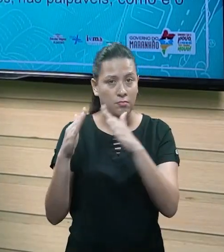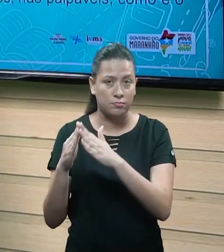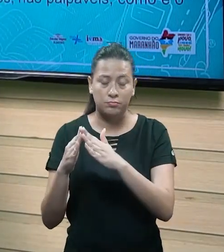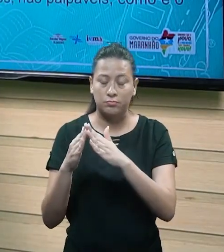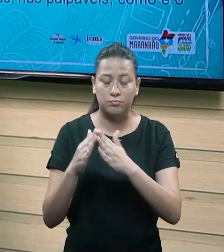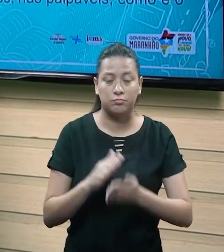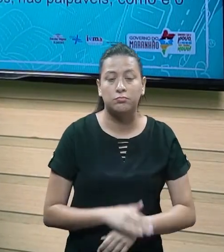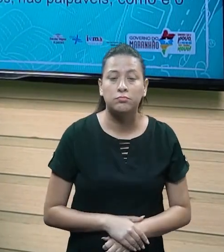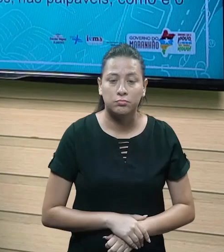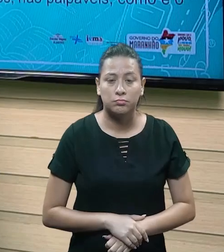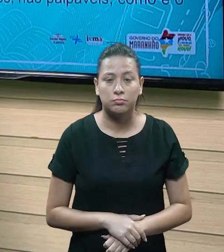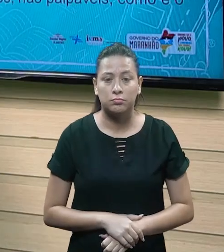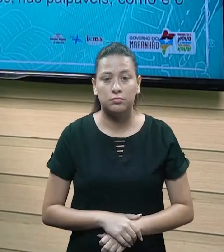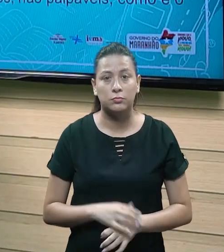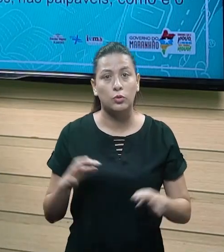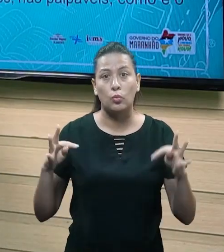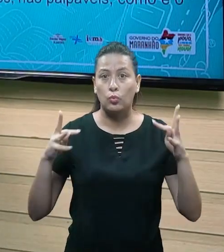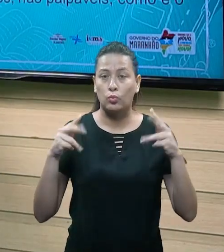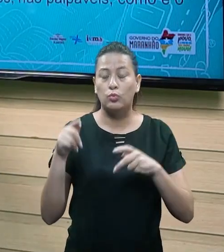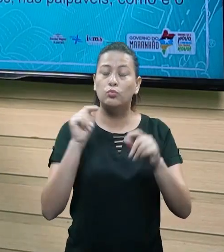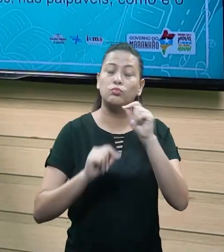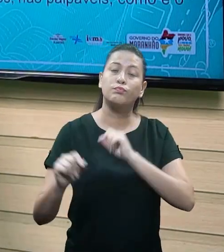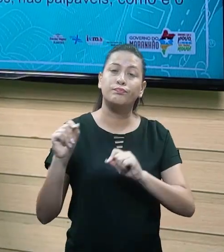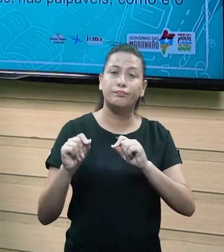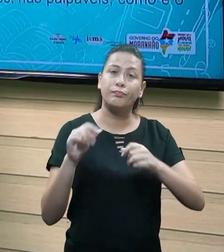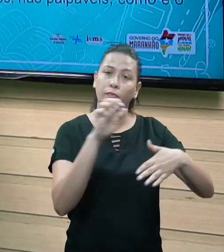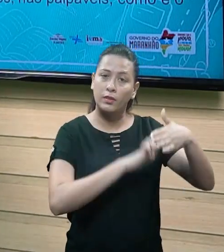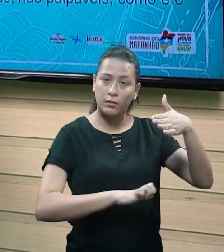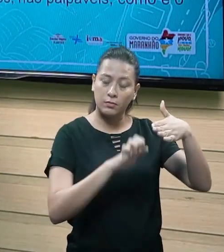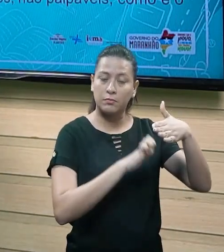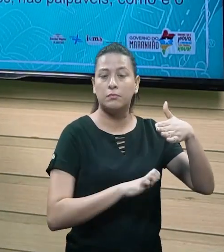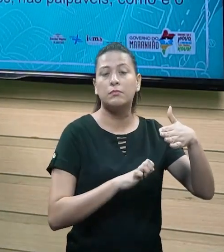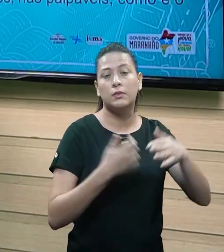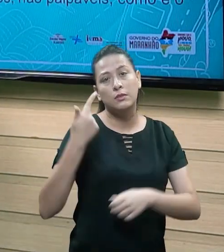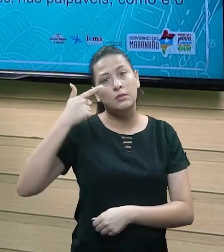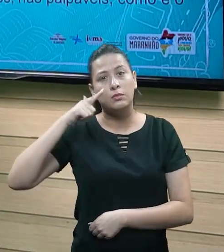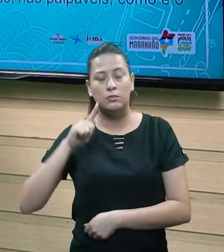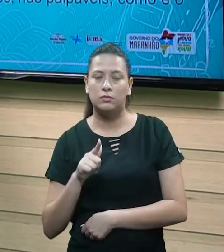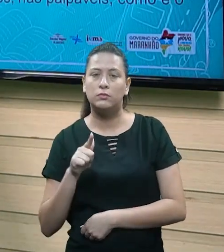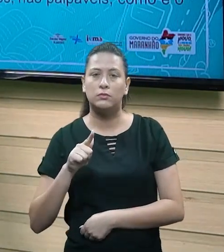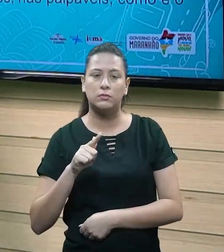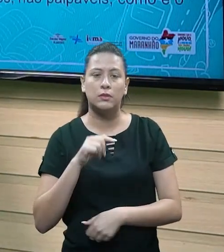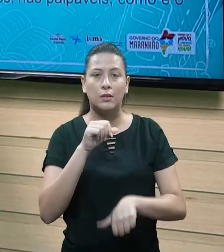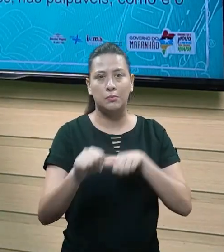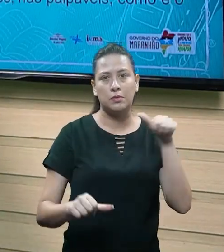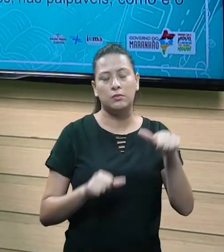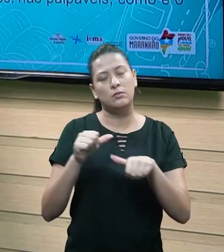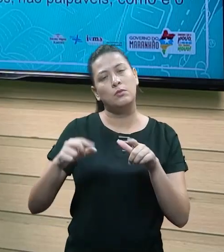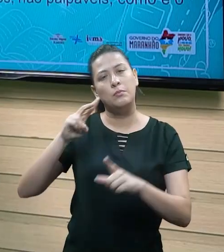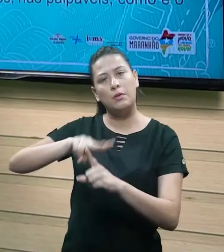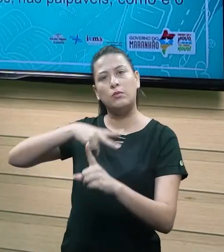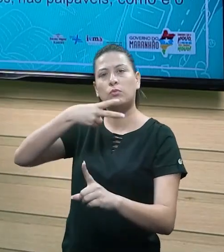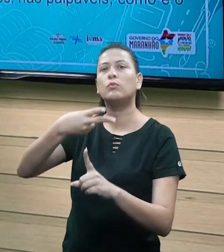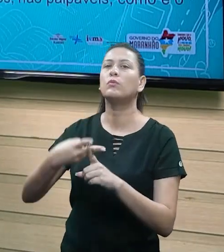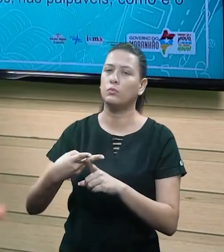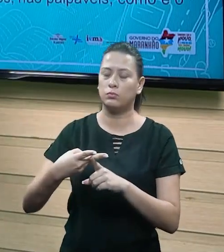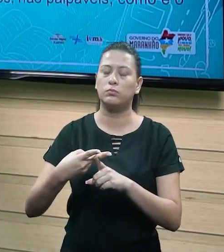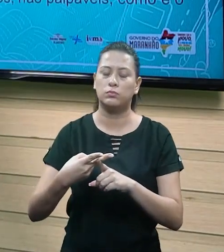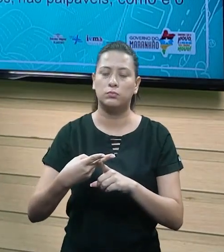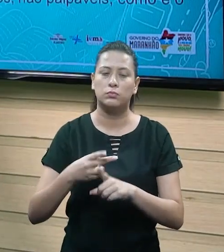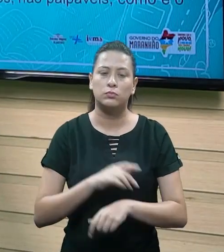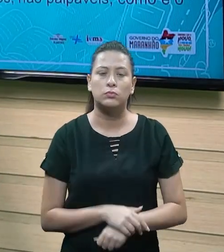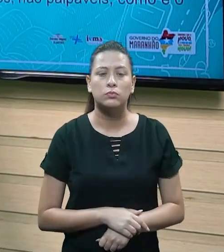assim por diante. Então, tudo que a empresa adquire pra gerar algum lucro, pra gerar alguma